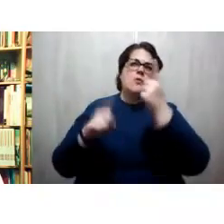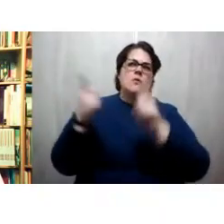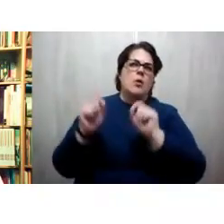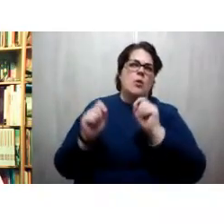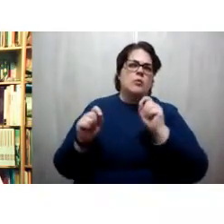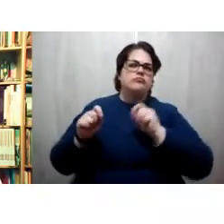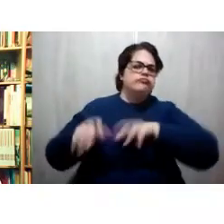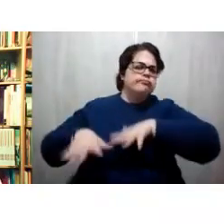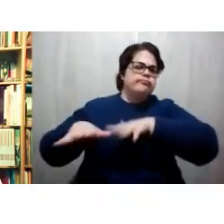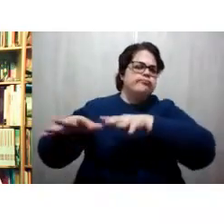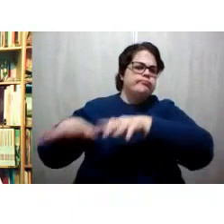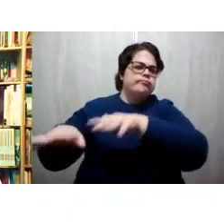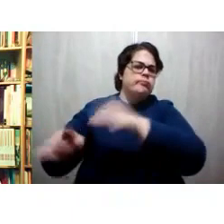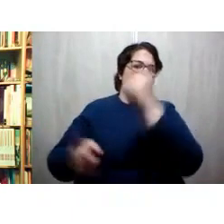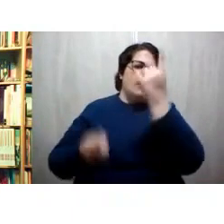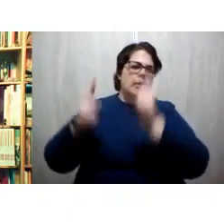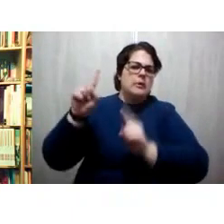vai